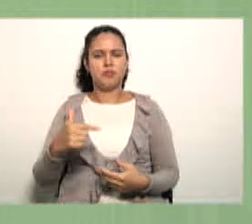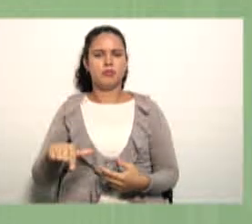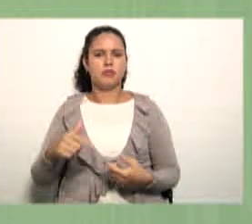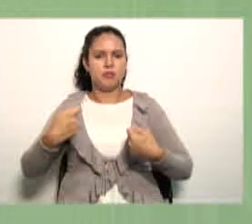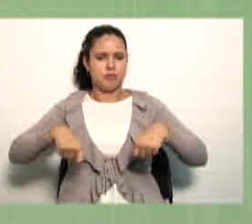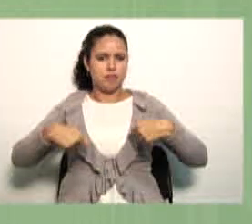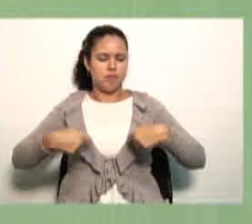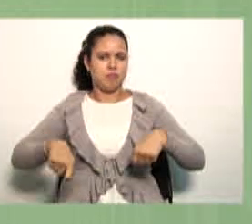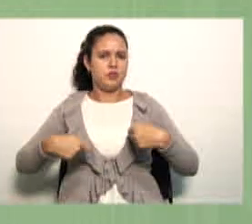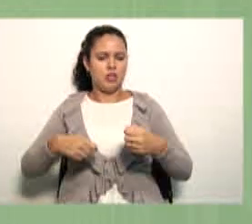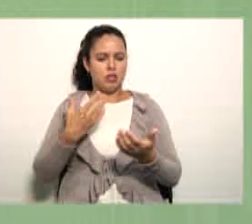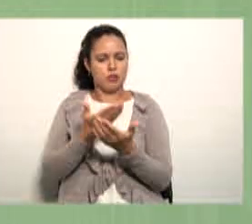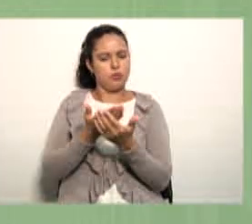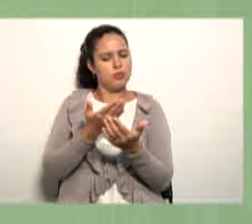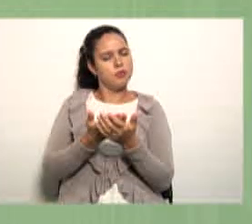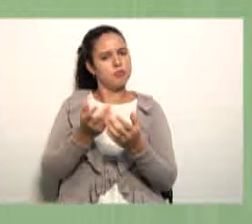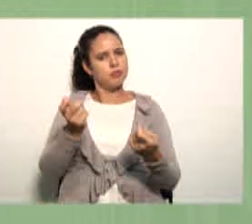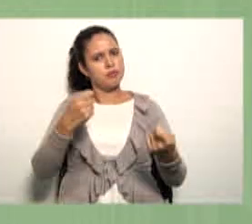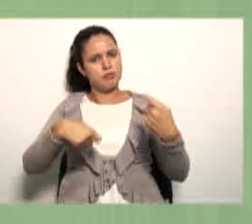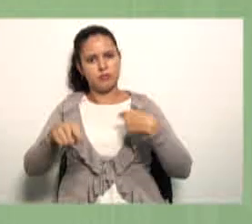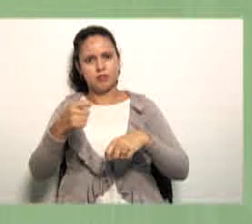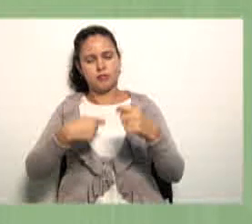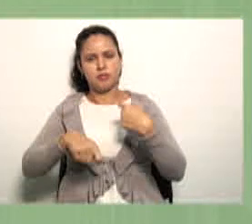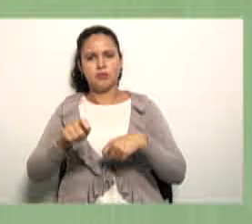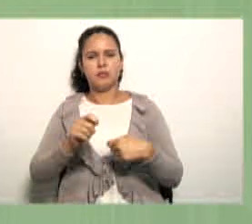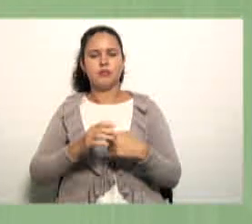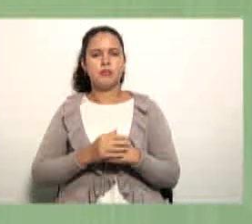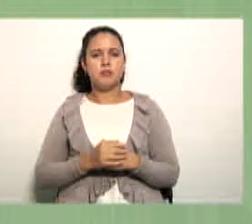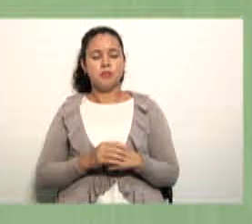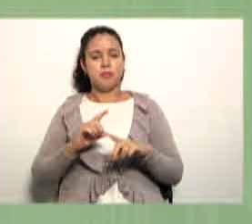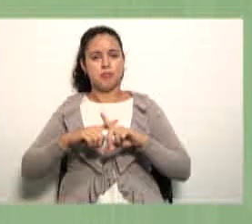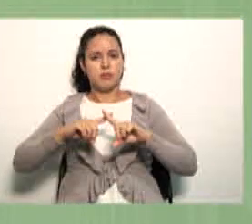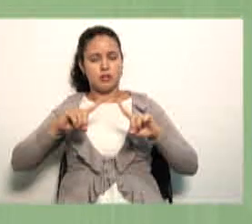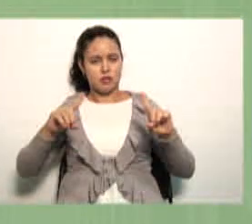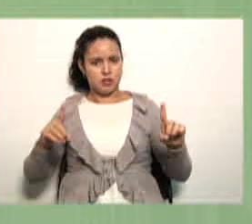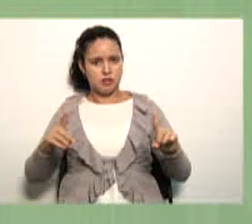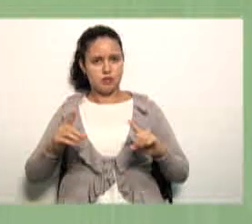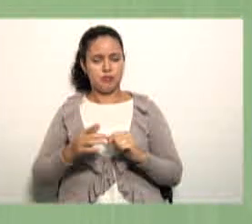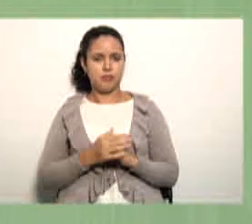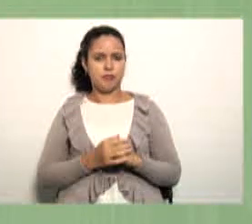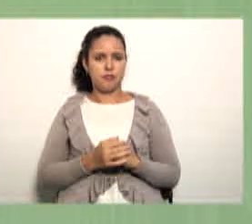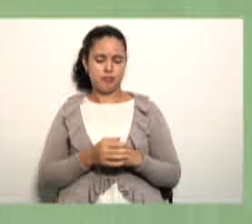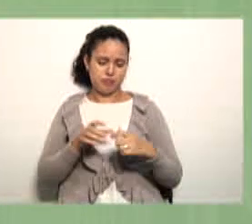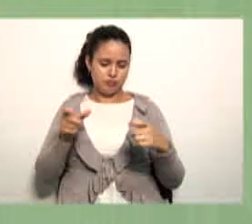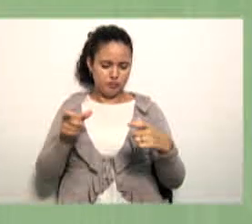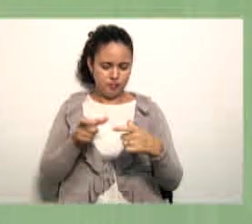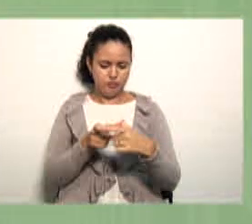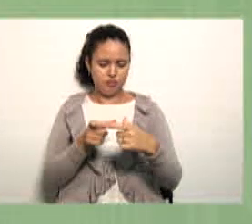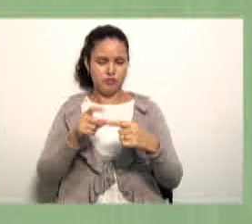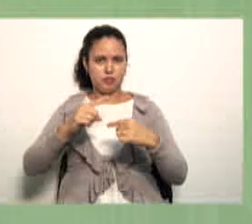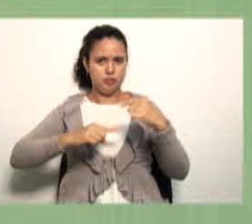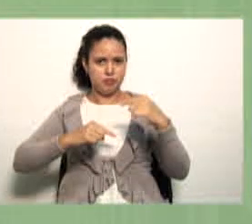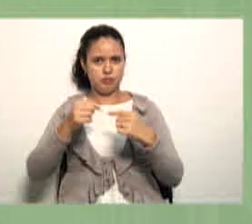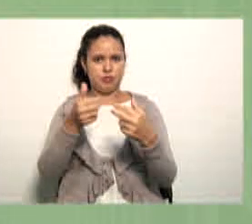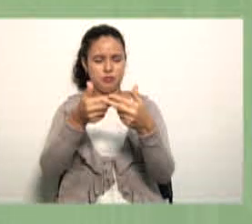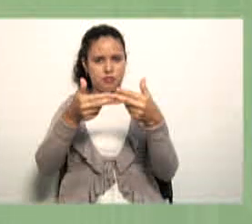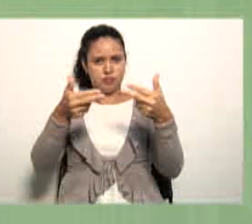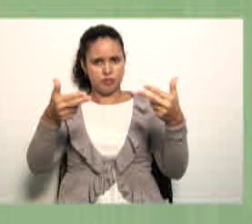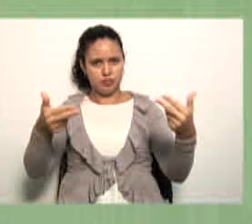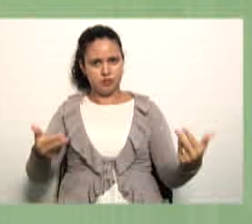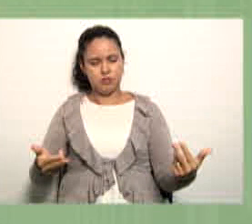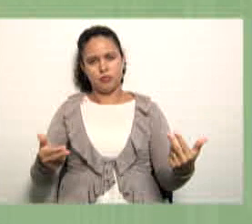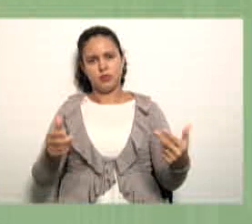estudar economia. Não obstante, como a escassez de recursos produtivos é um problema